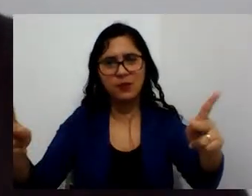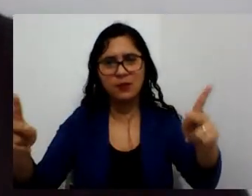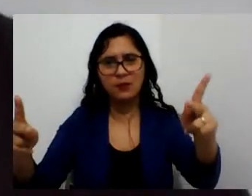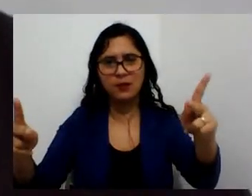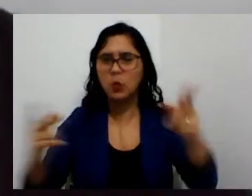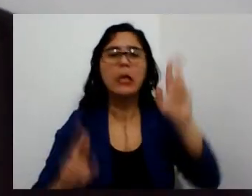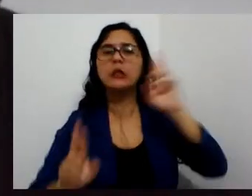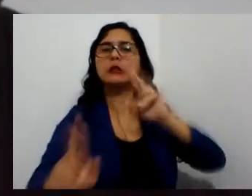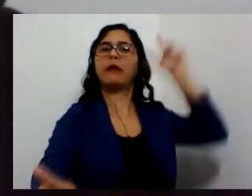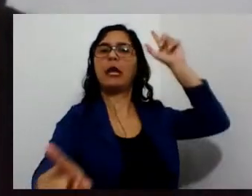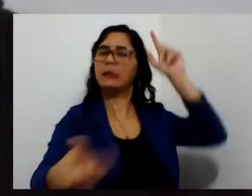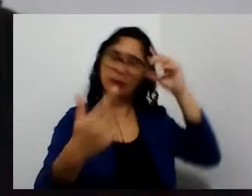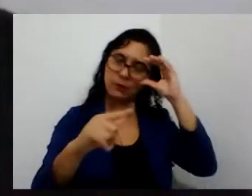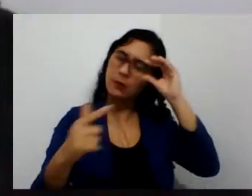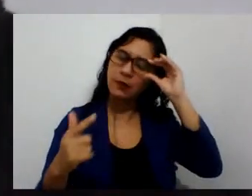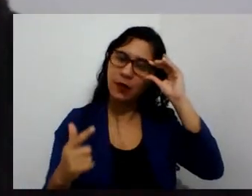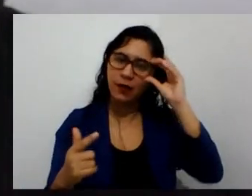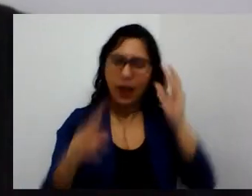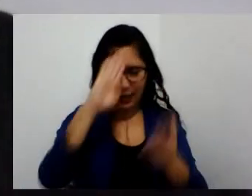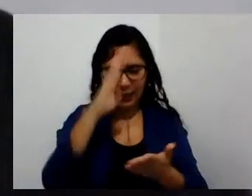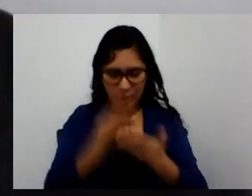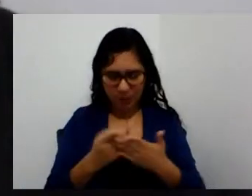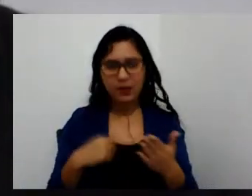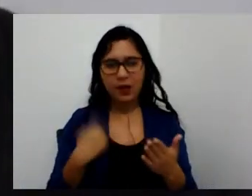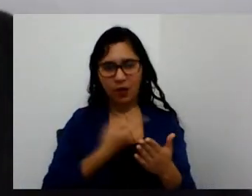nós. Acreditem em nós. Todos